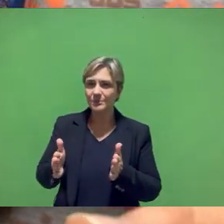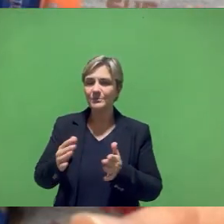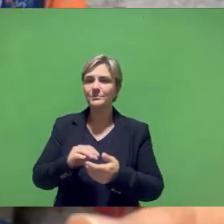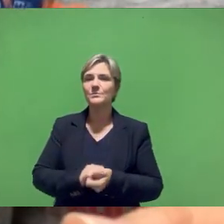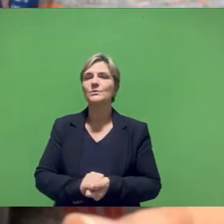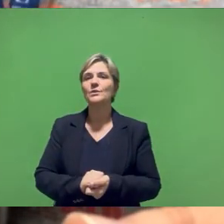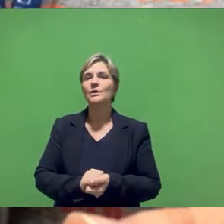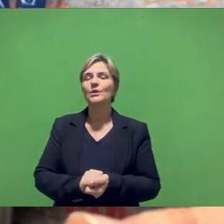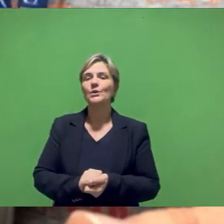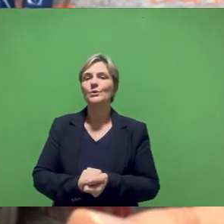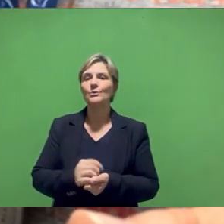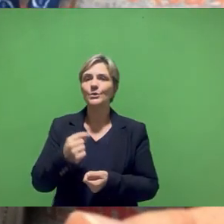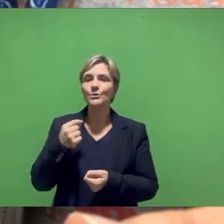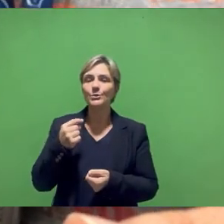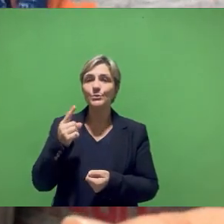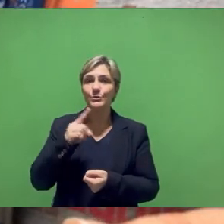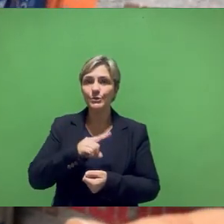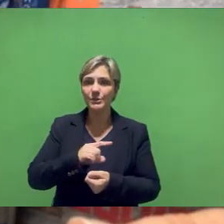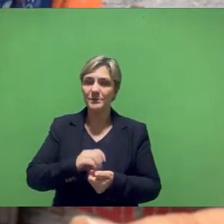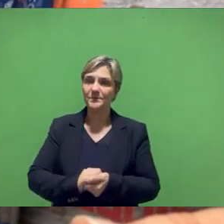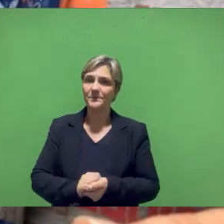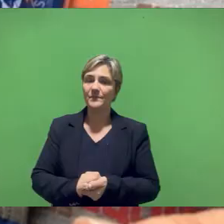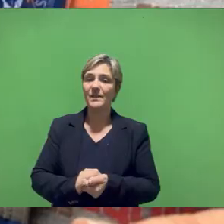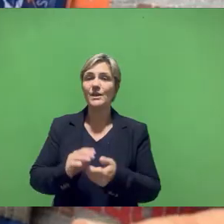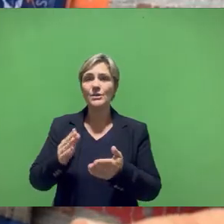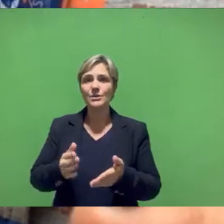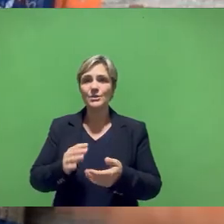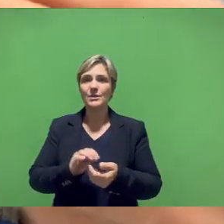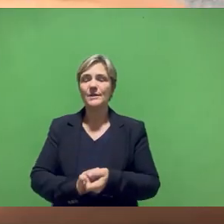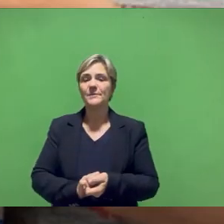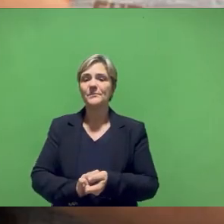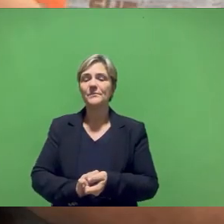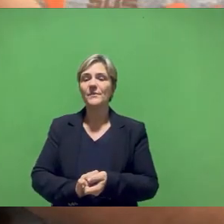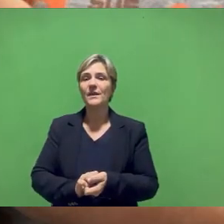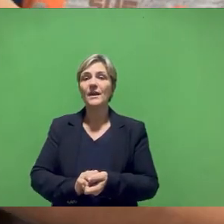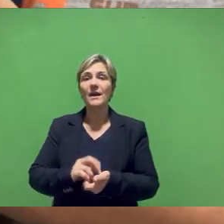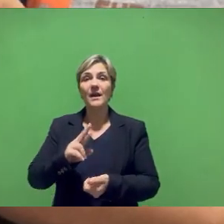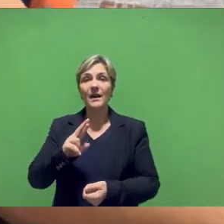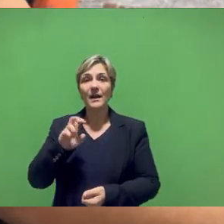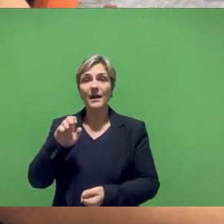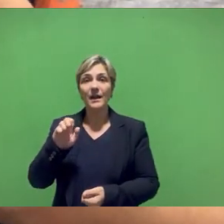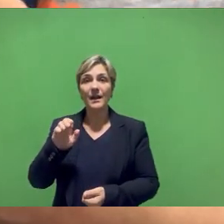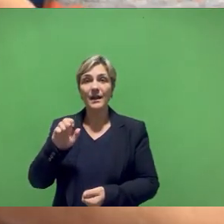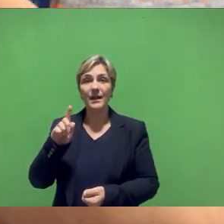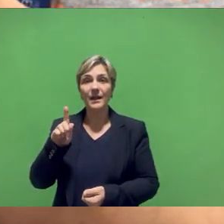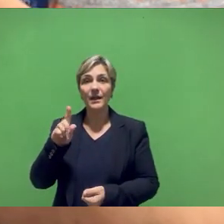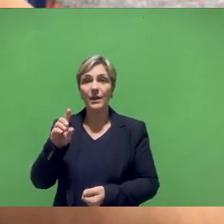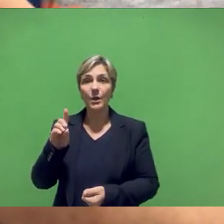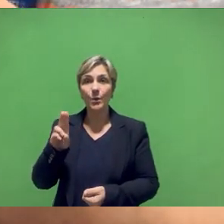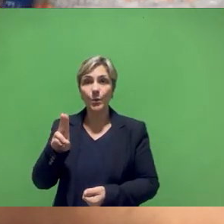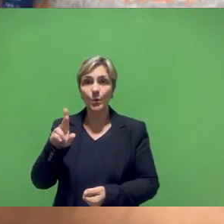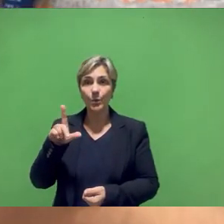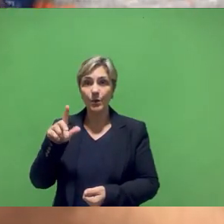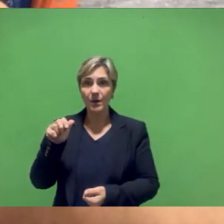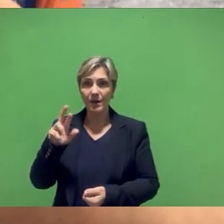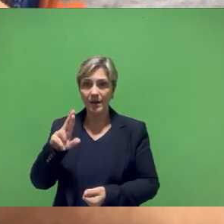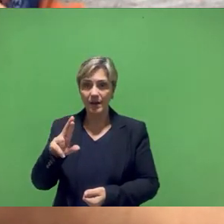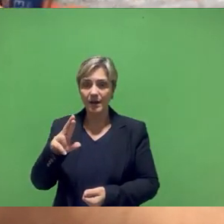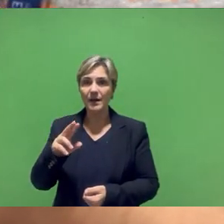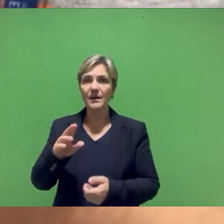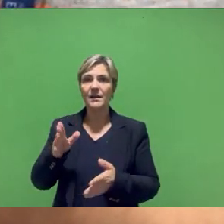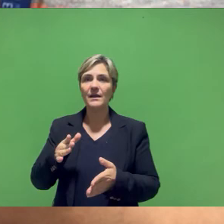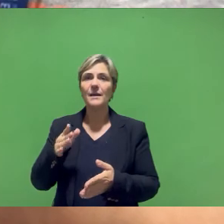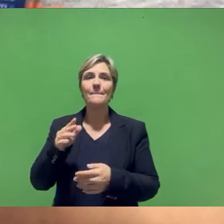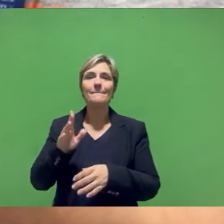agindo durante o dia. A insulina regular, ela é uma solução límpida, né? Ela